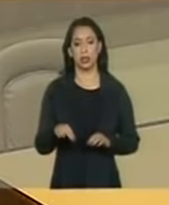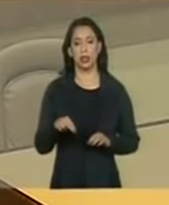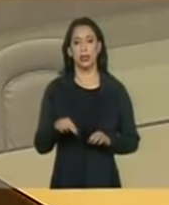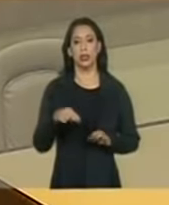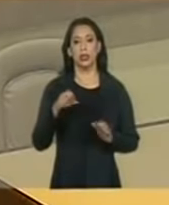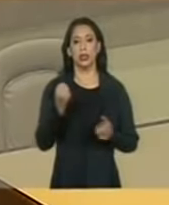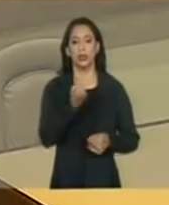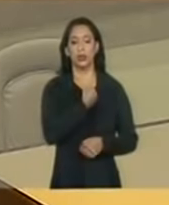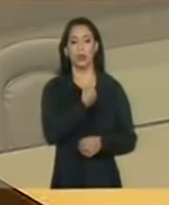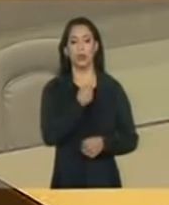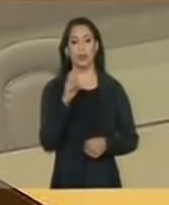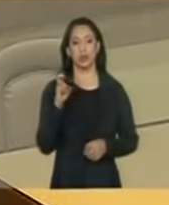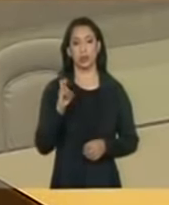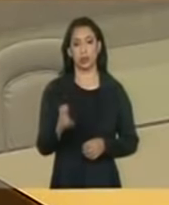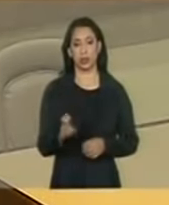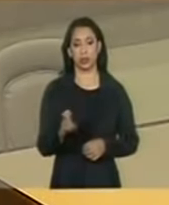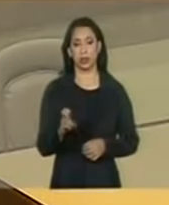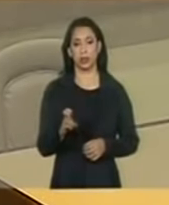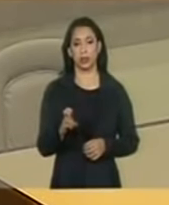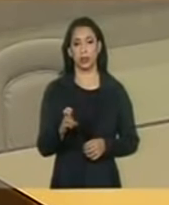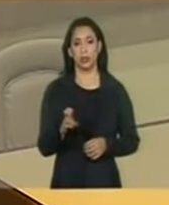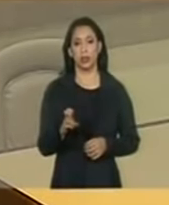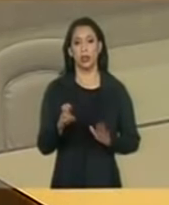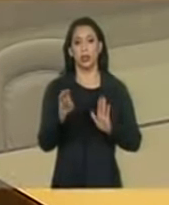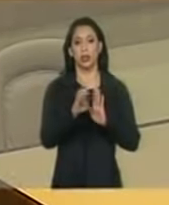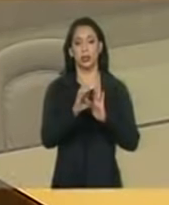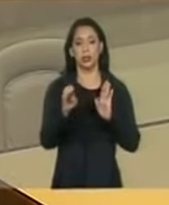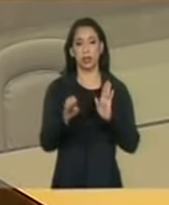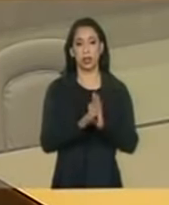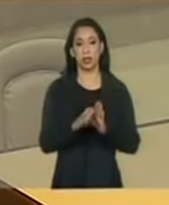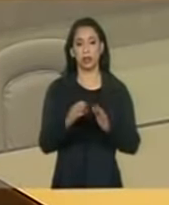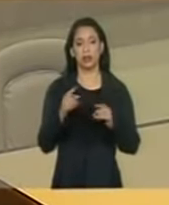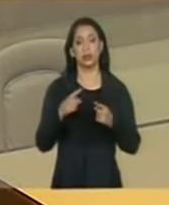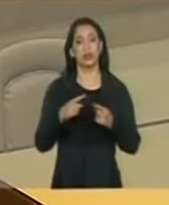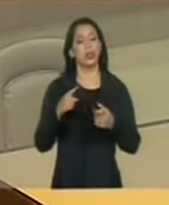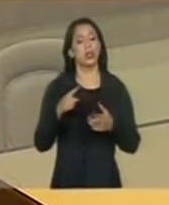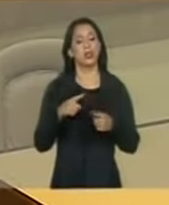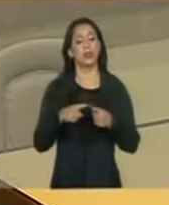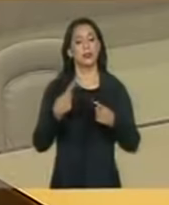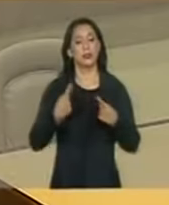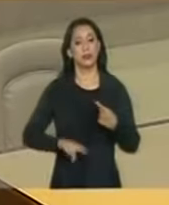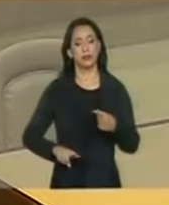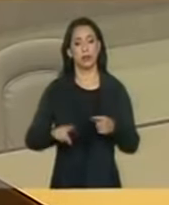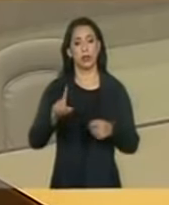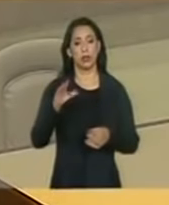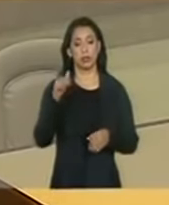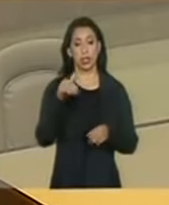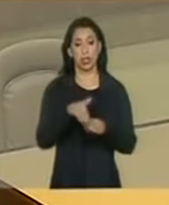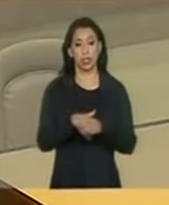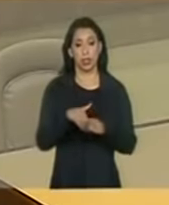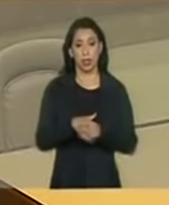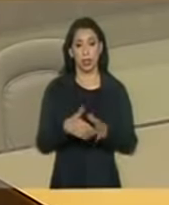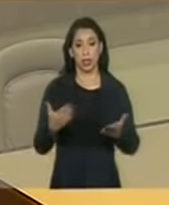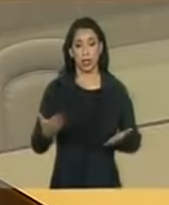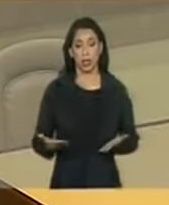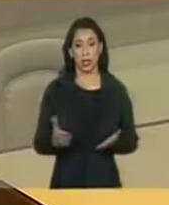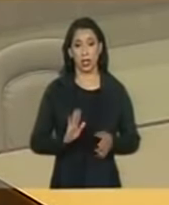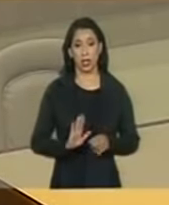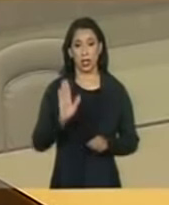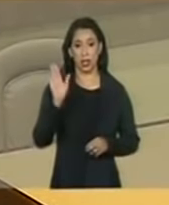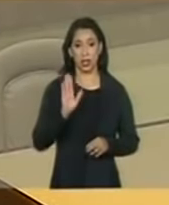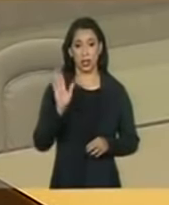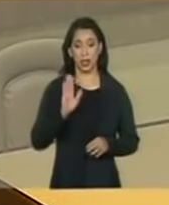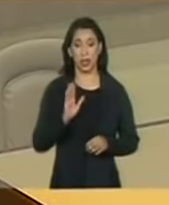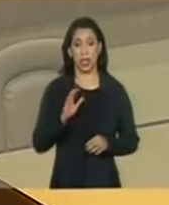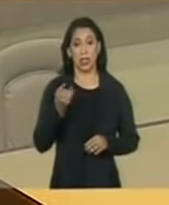era o estatuto das inelegibilidades e que considerava inelegível a qualquer cargo eletivo quem simplesmente repor